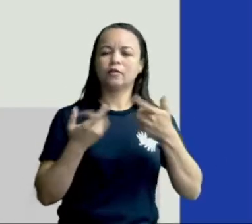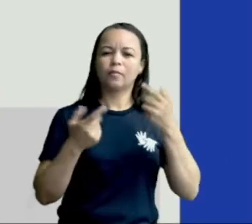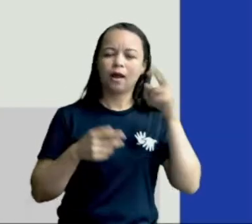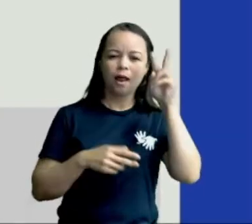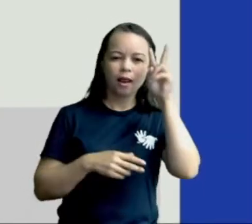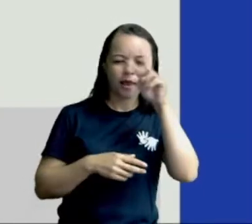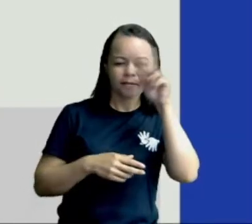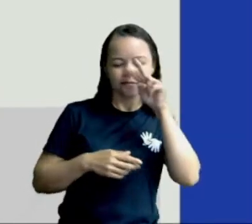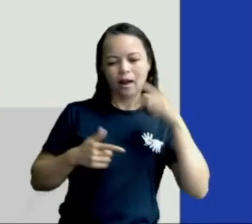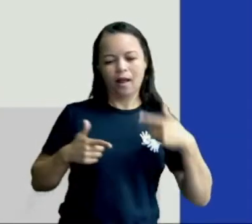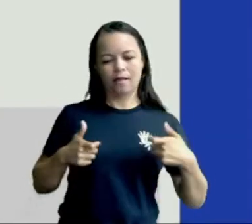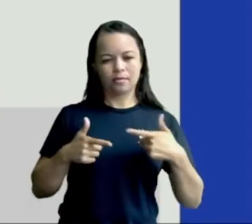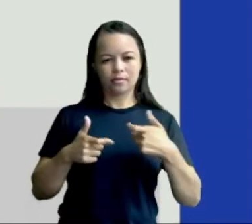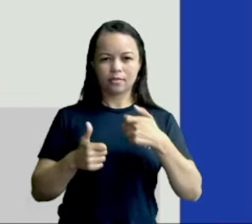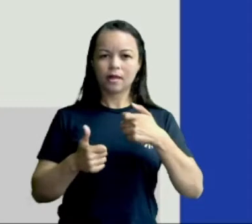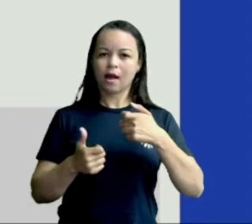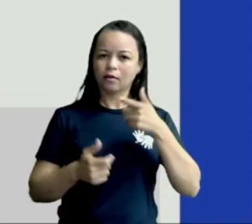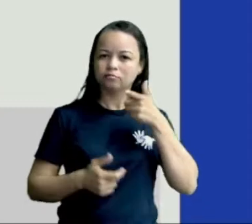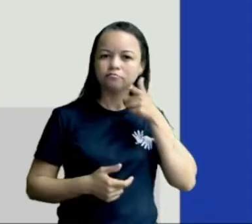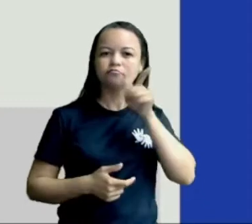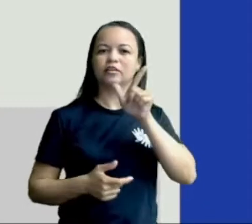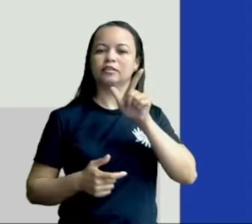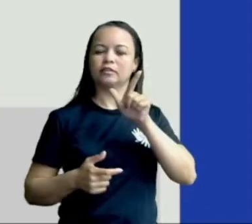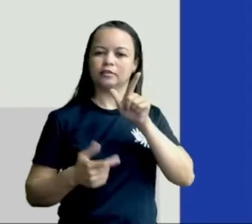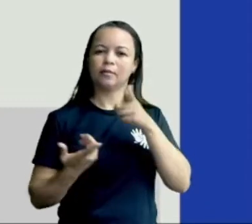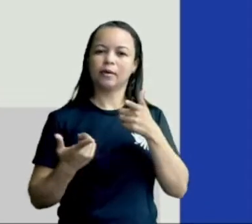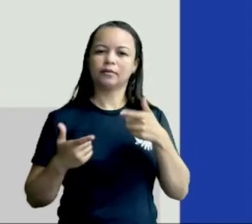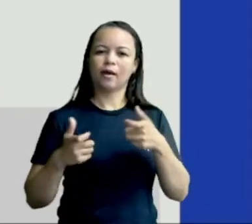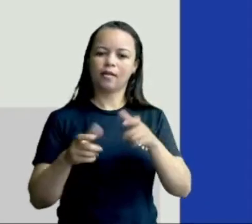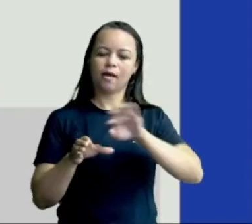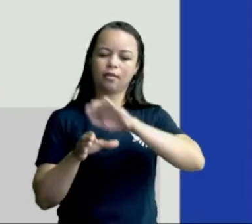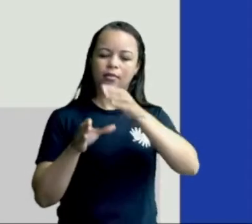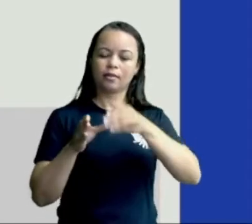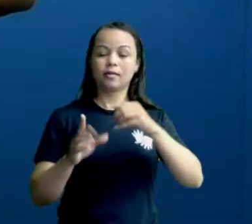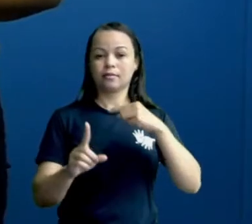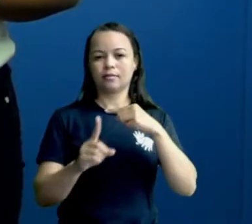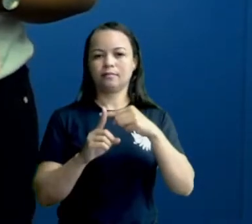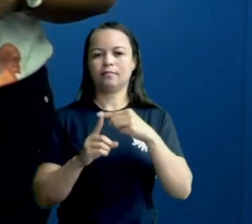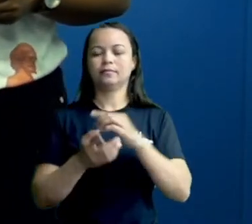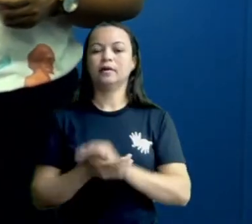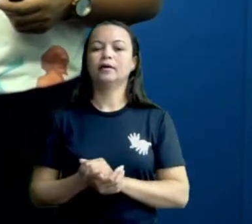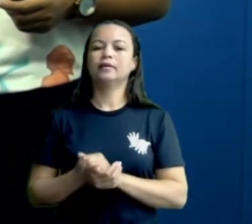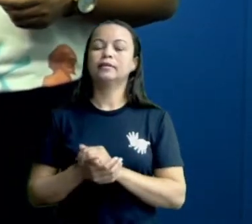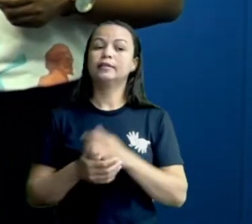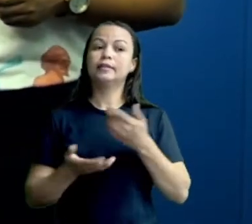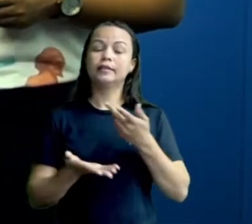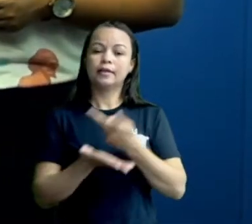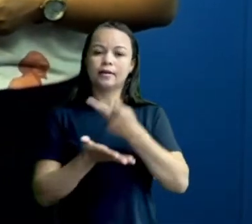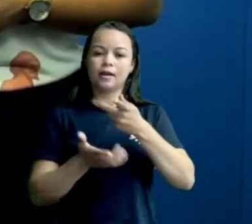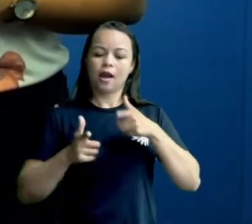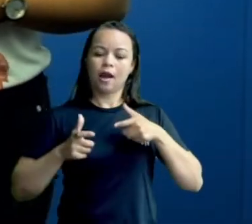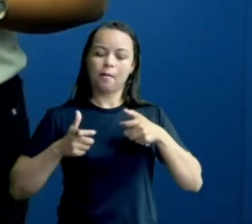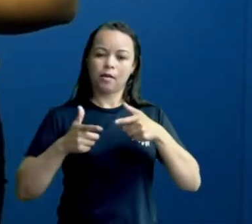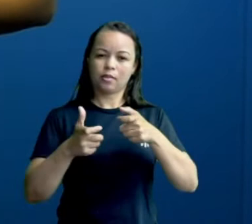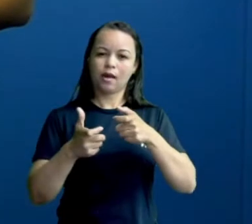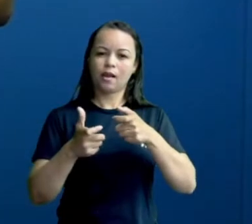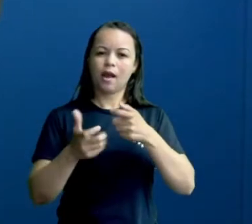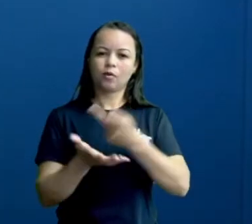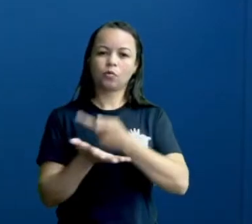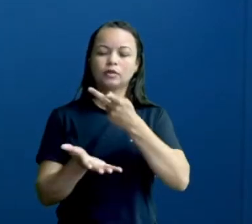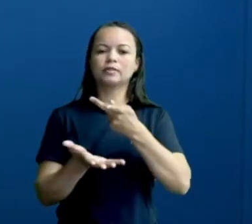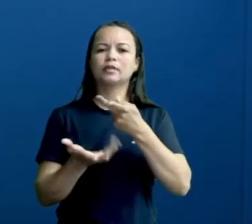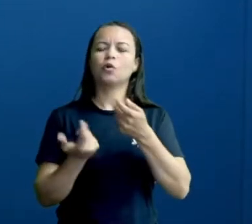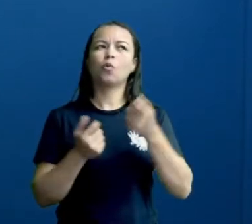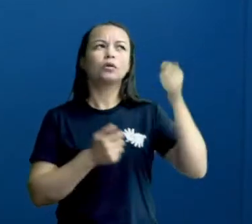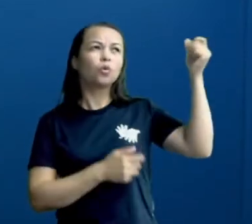de Tabocas. O sol e o monte, ele representa a batalha, que a batalha aconteceu justamente quando o sol estava